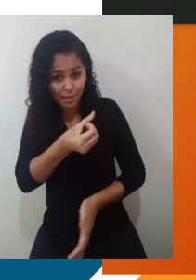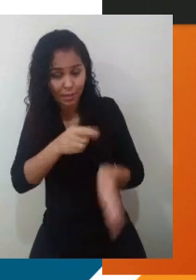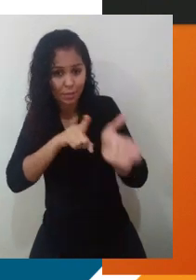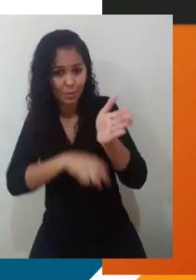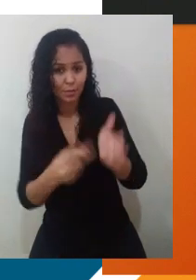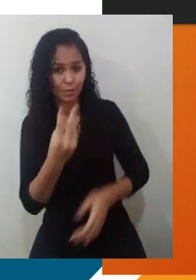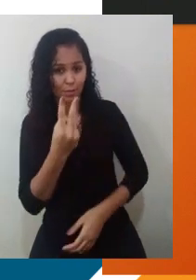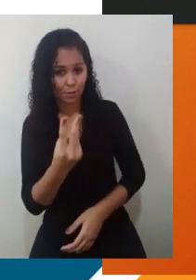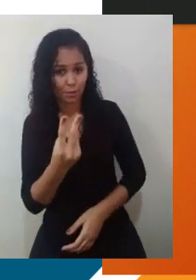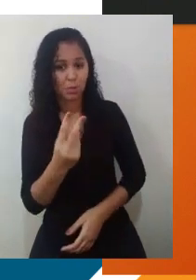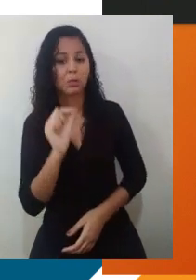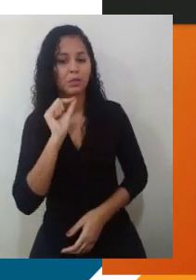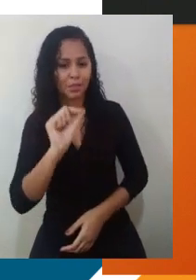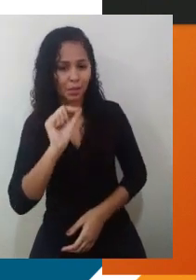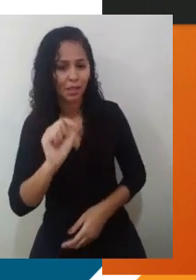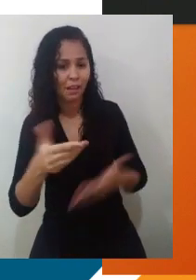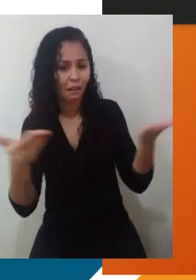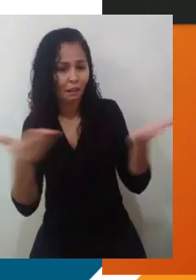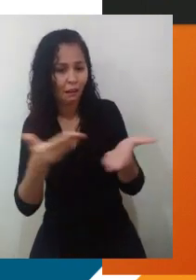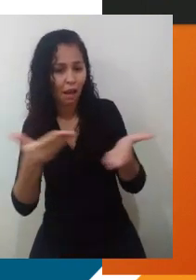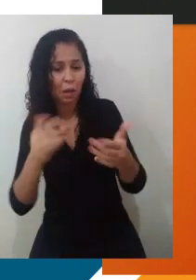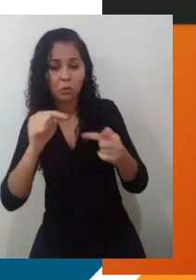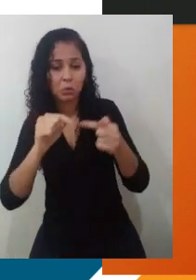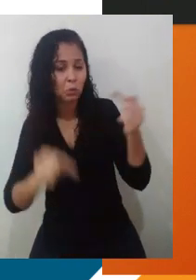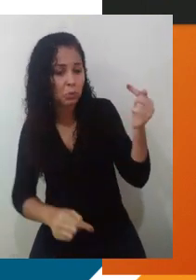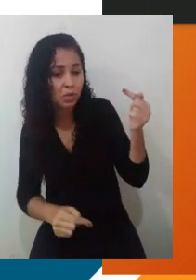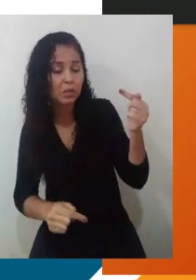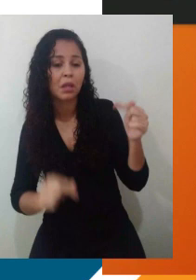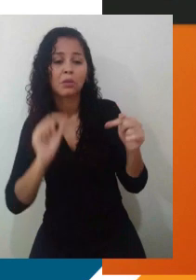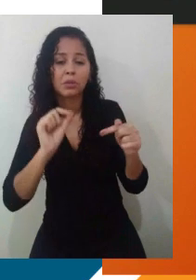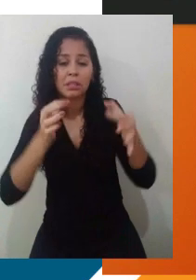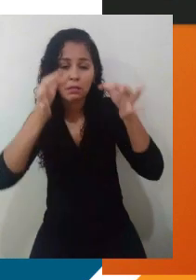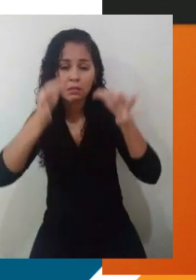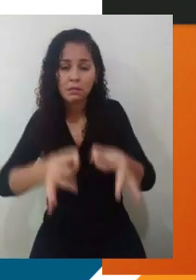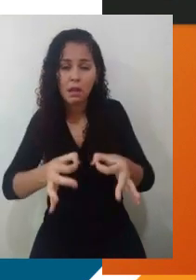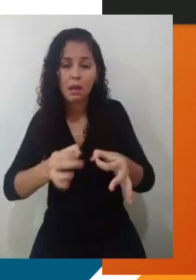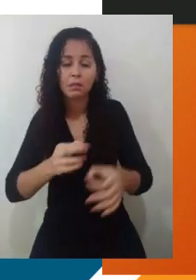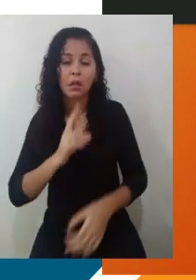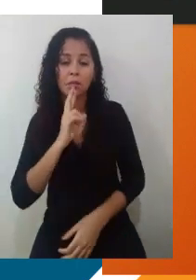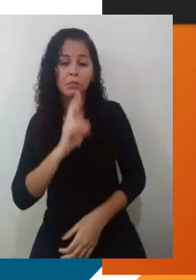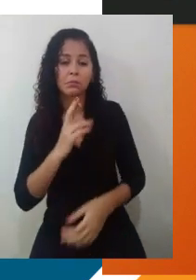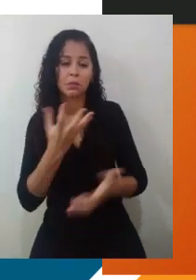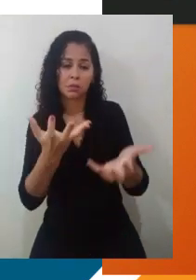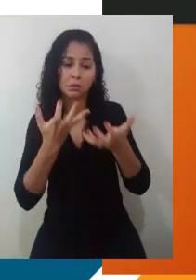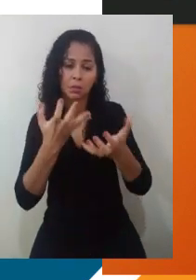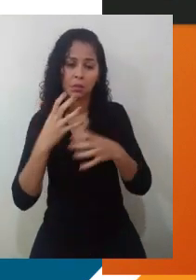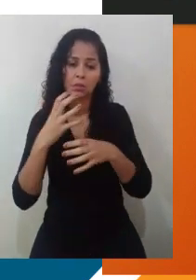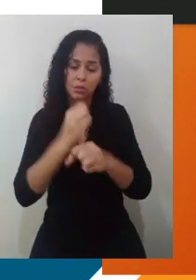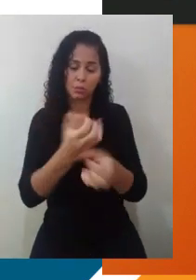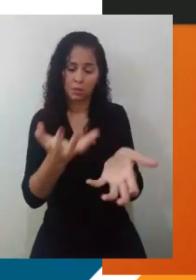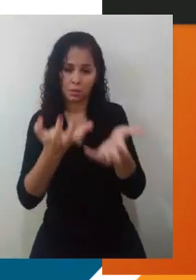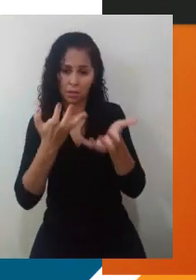486 menos 2, que dessa vez não corresponde exatamente ao resultado que nós procuramos, a soma que nós procuramos,